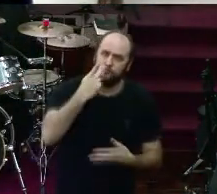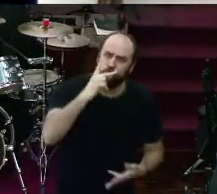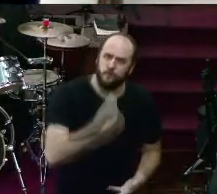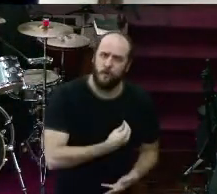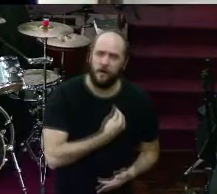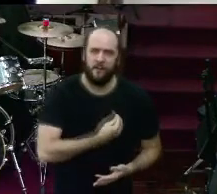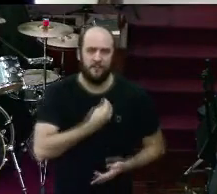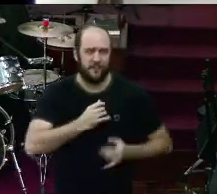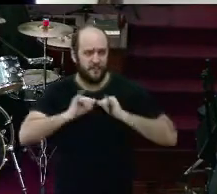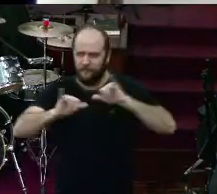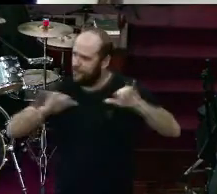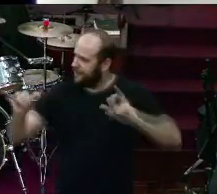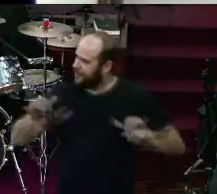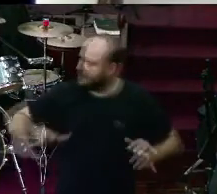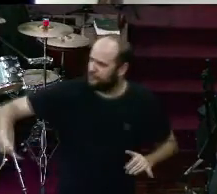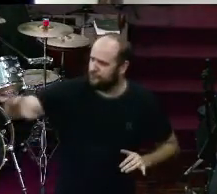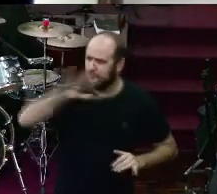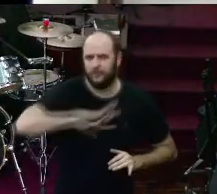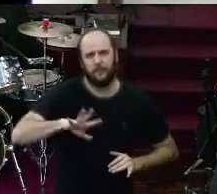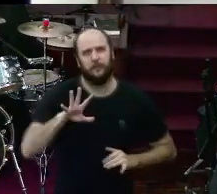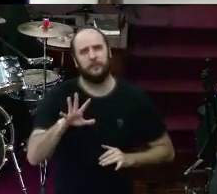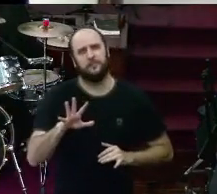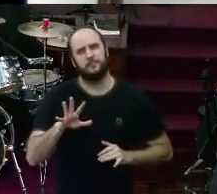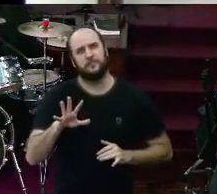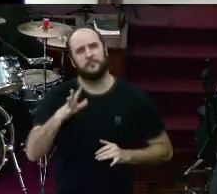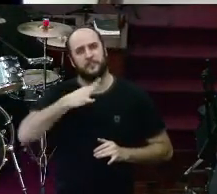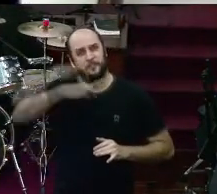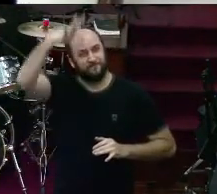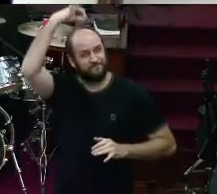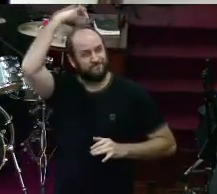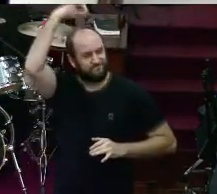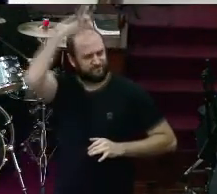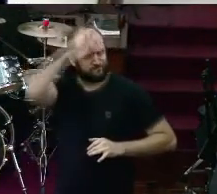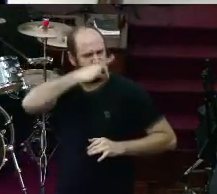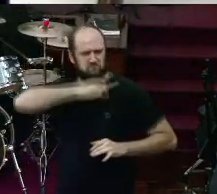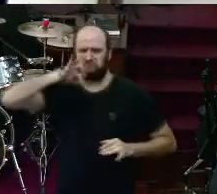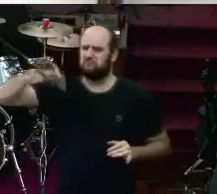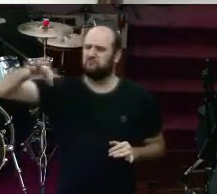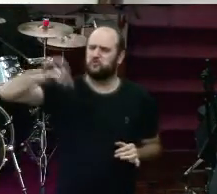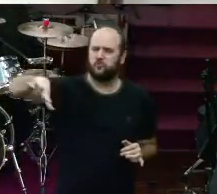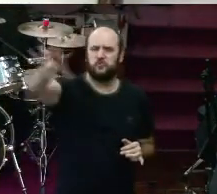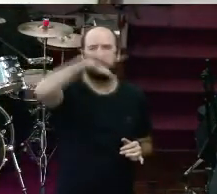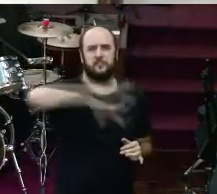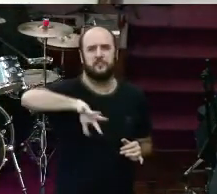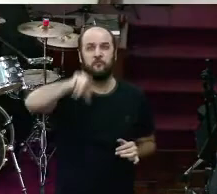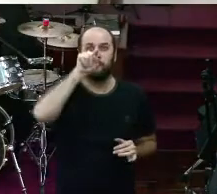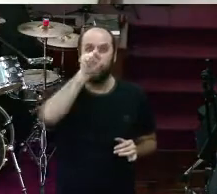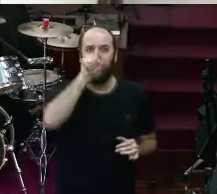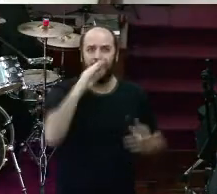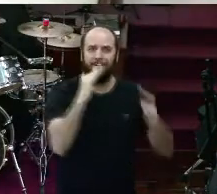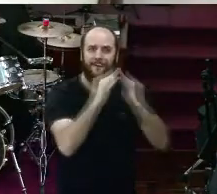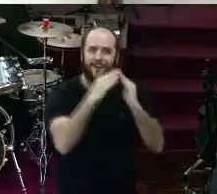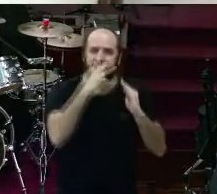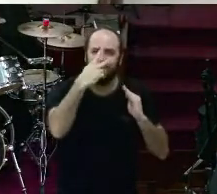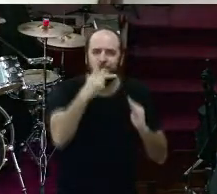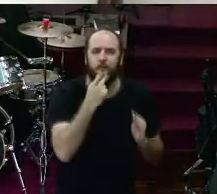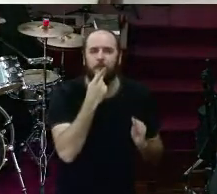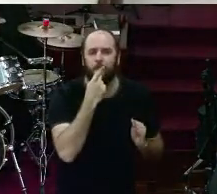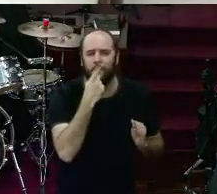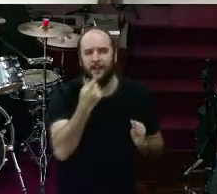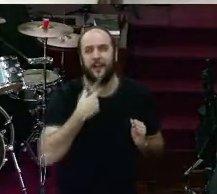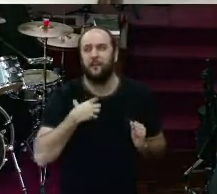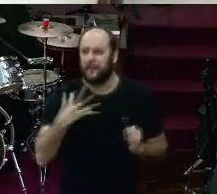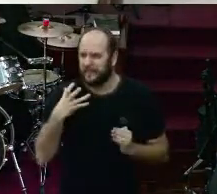transmitida a nós pela sua palavra, com a iluminação do Espírito Santo de Deus, você vai declarar. Olha só que coisa linda, eu faço questão de